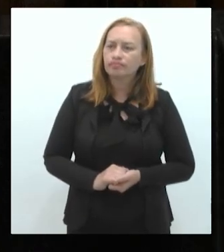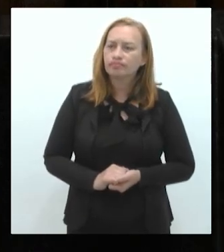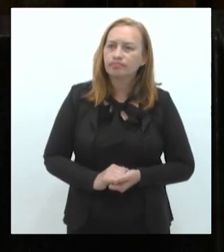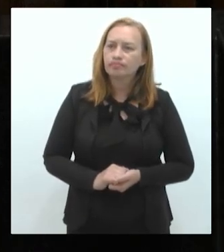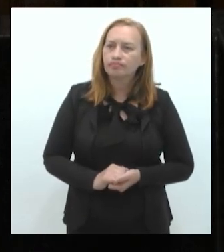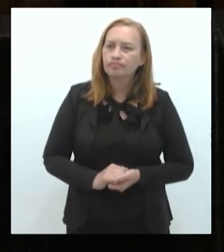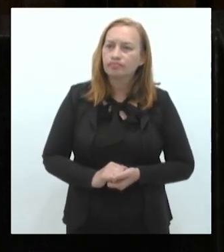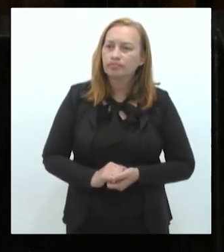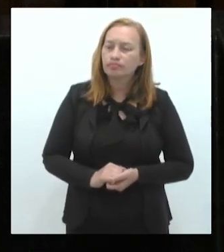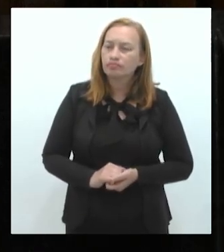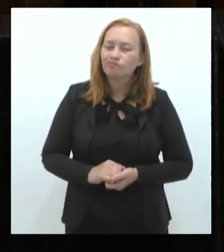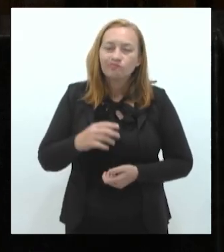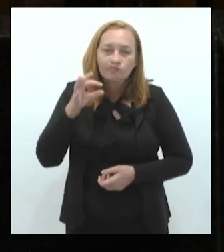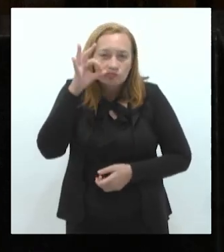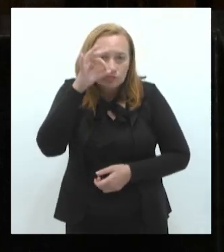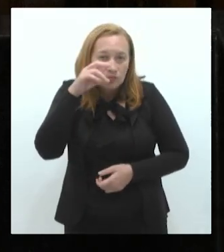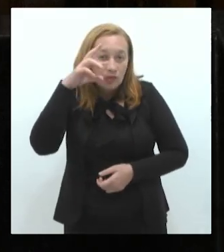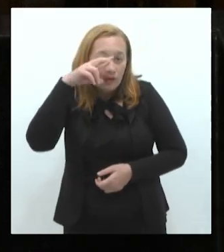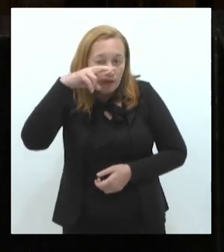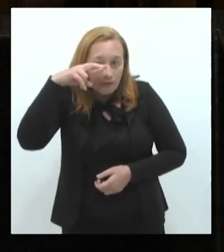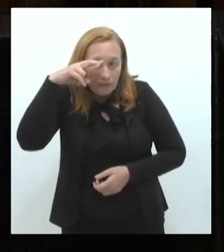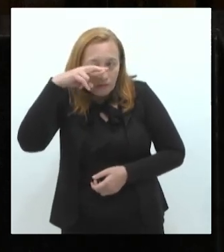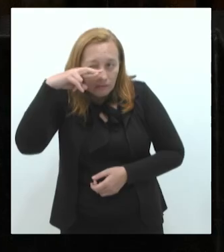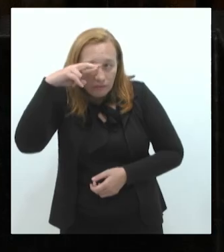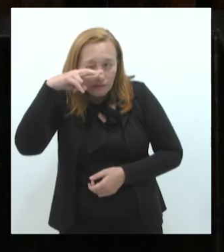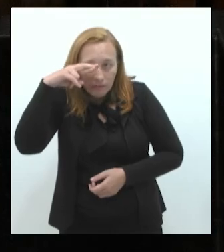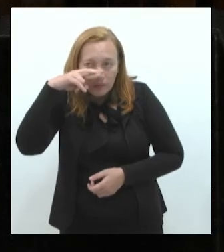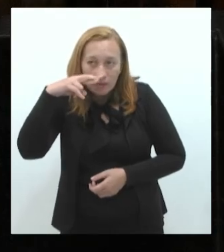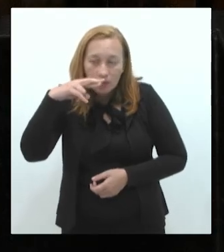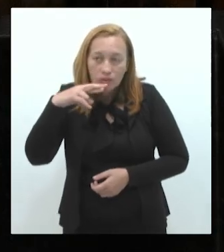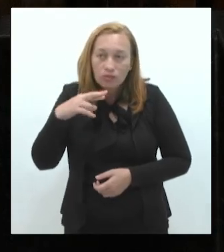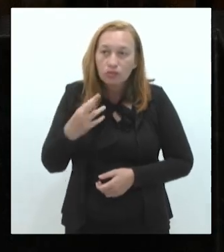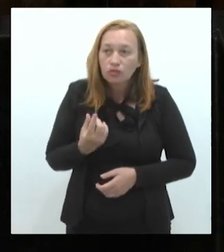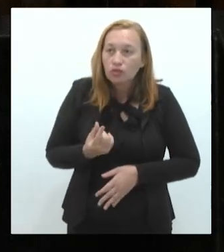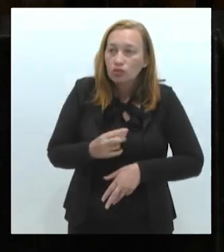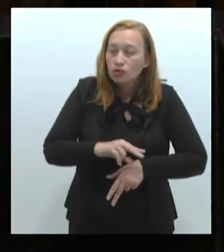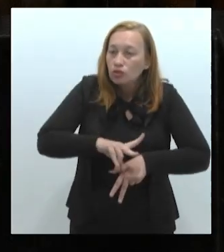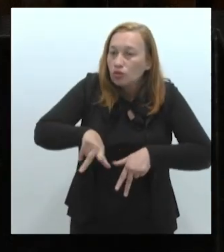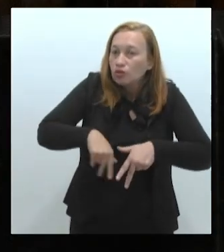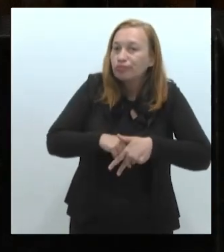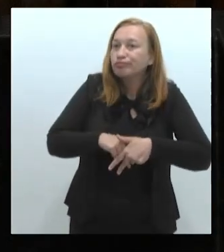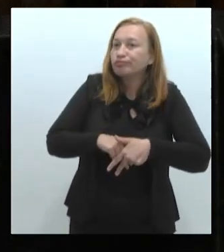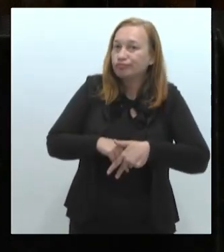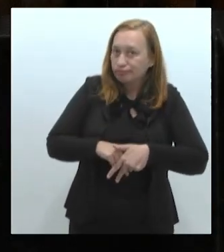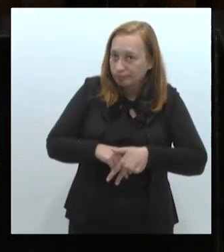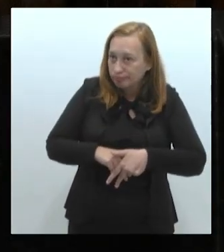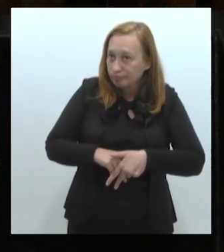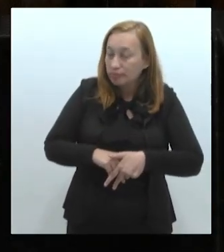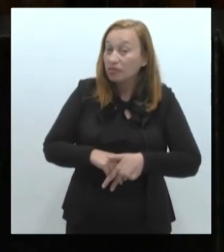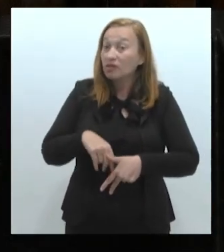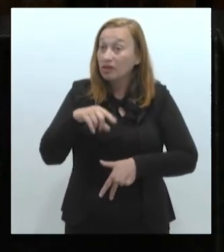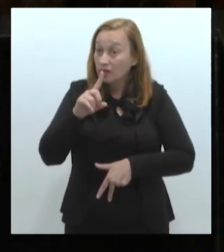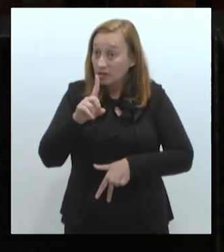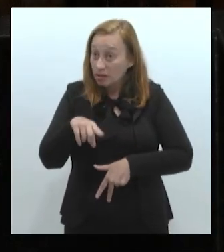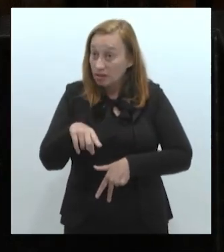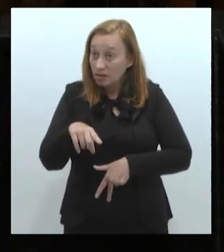a investigação da lavagem de dinheiro, que é uma tarefa